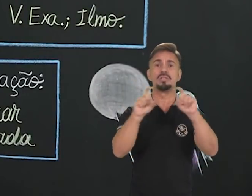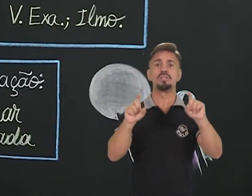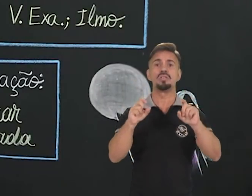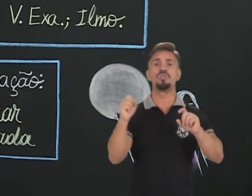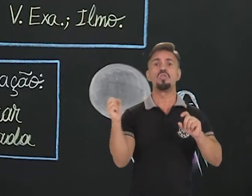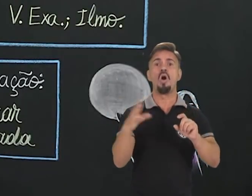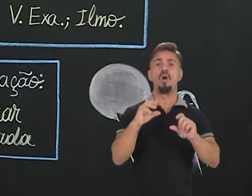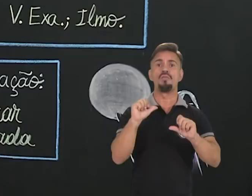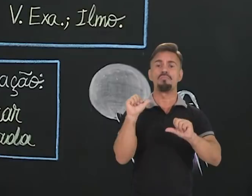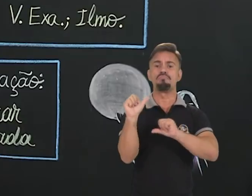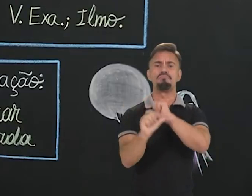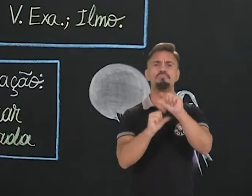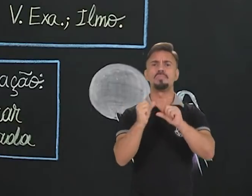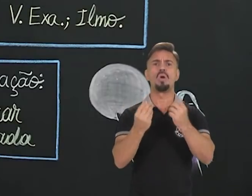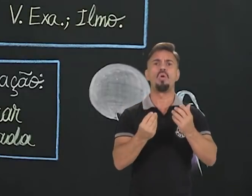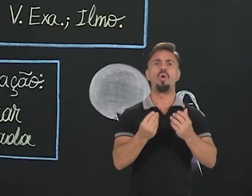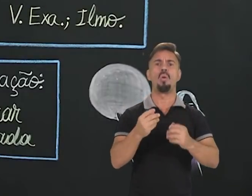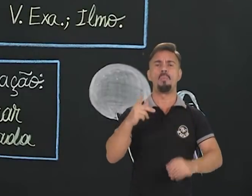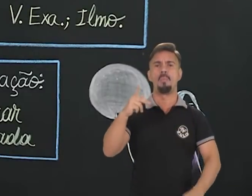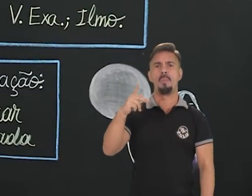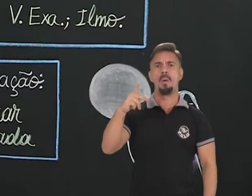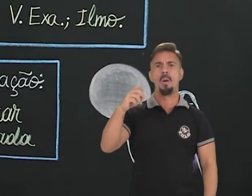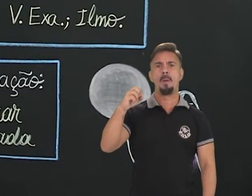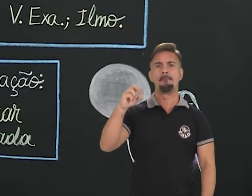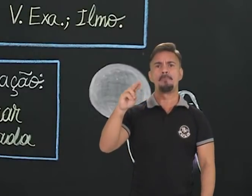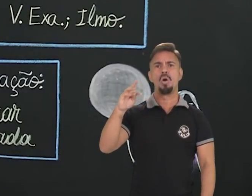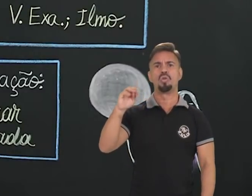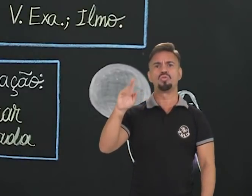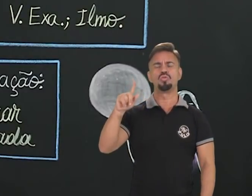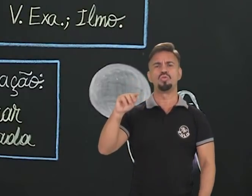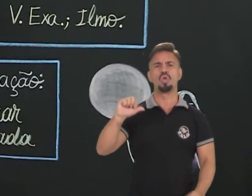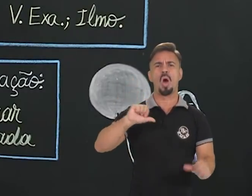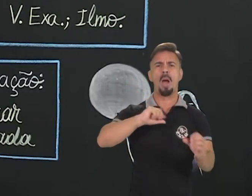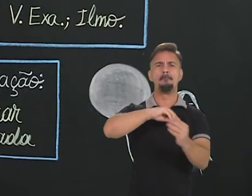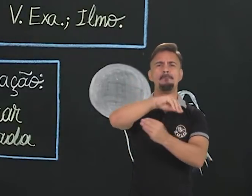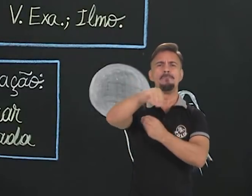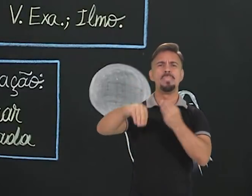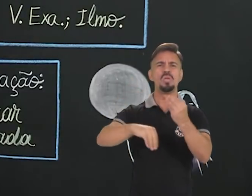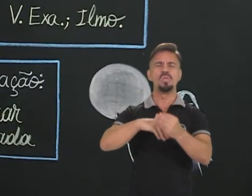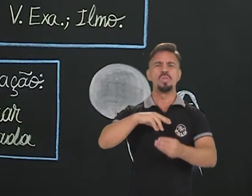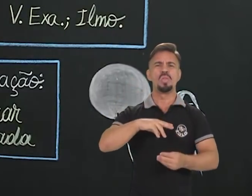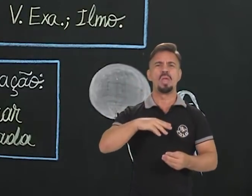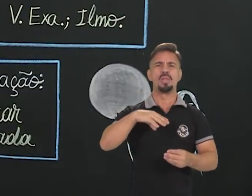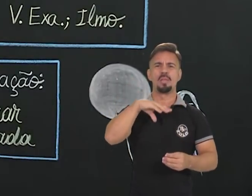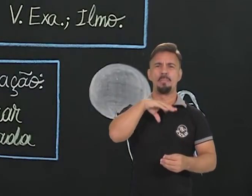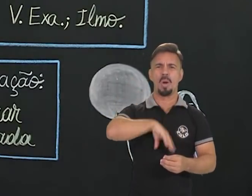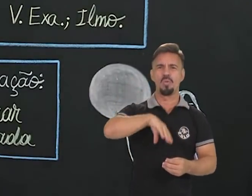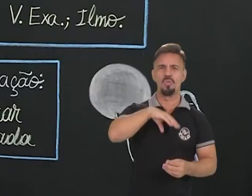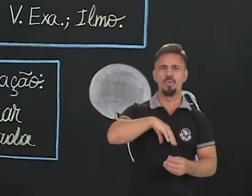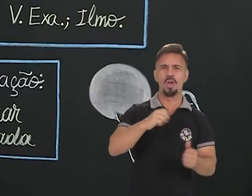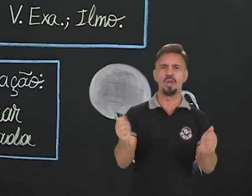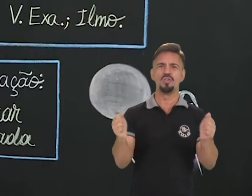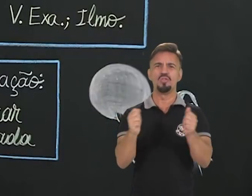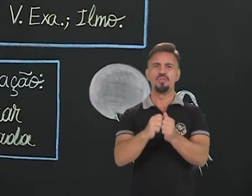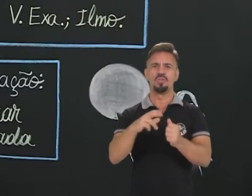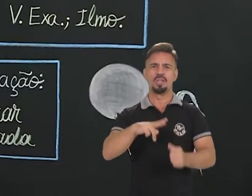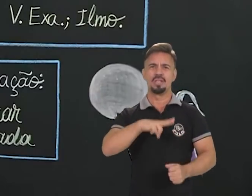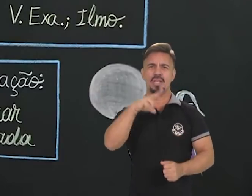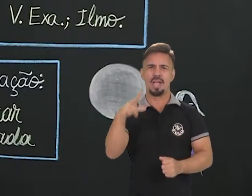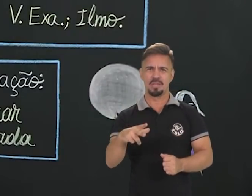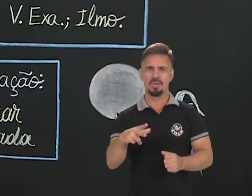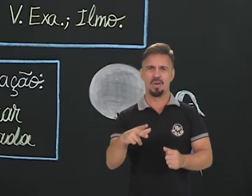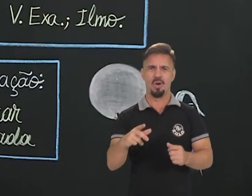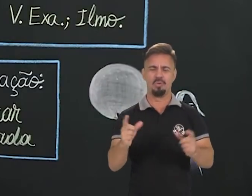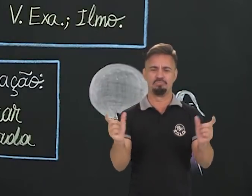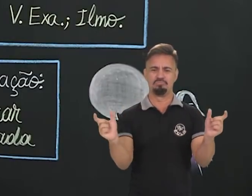nova forma, ou seja, a palavra portunhol, por exemplo, que é uma mistura de português com espanhol, ela surge a partir da junção de